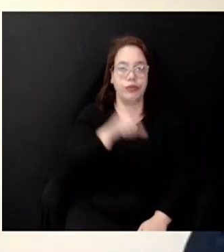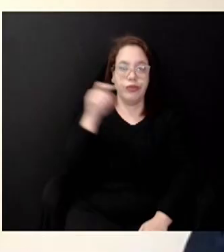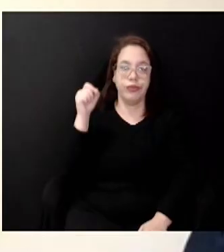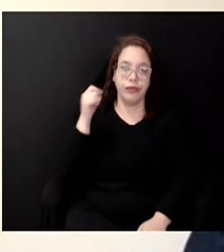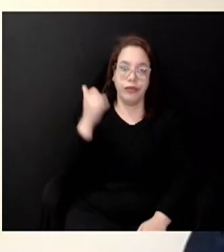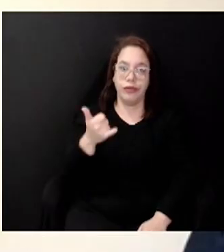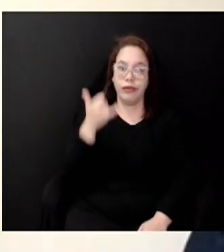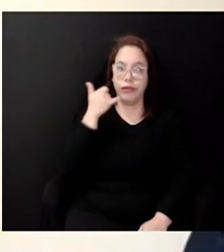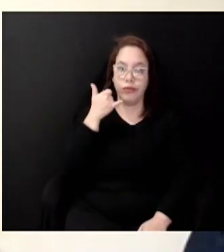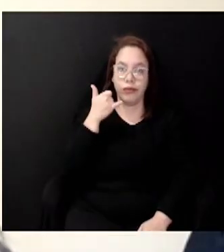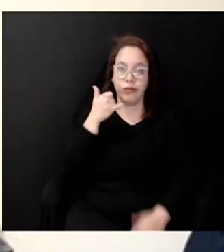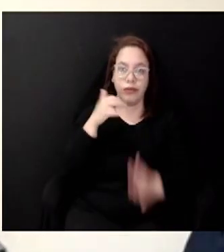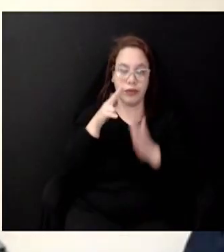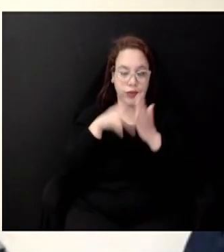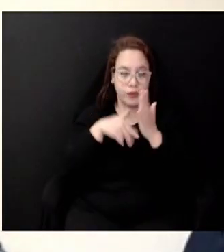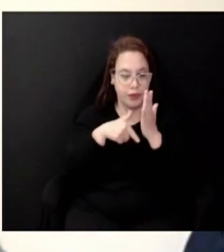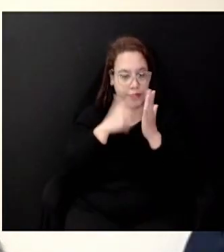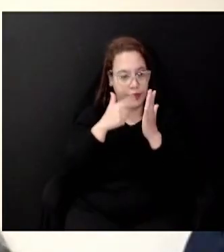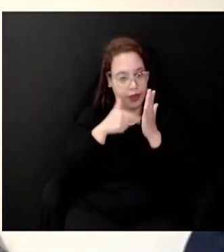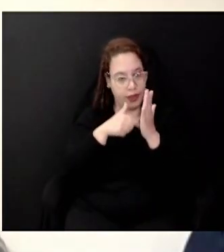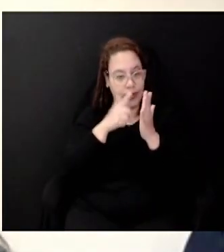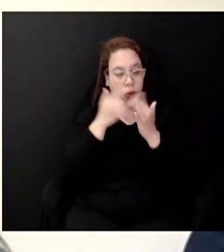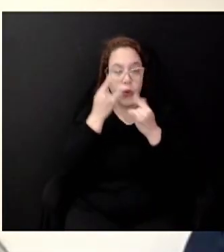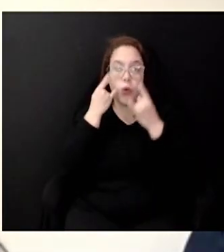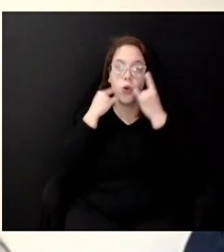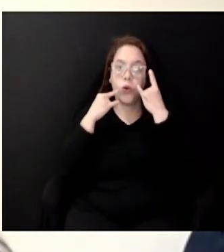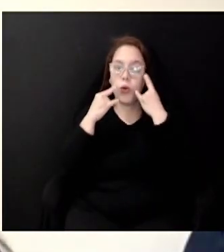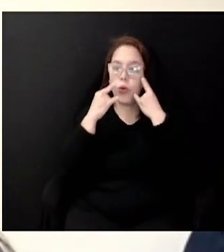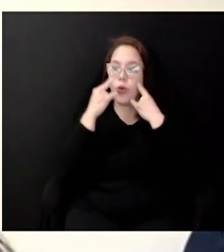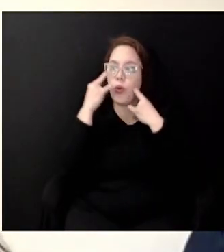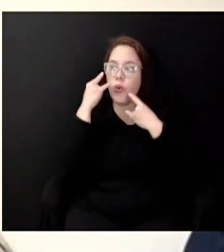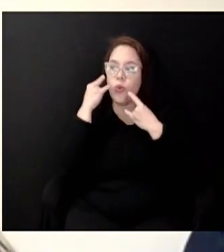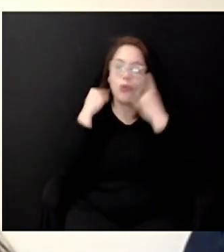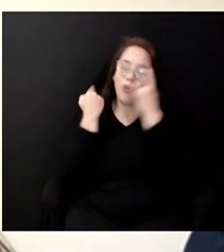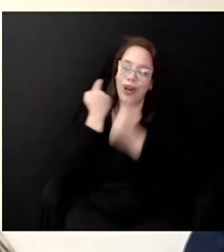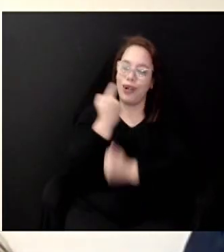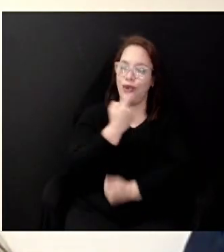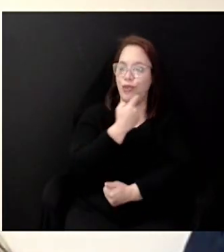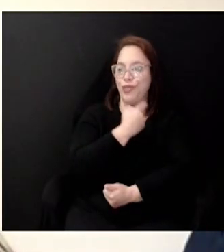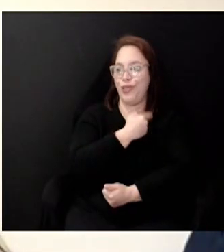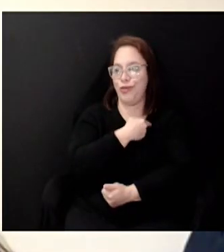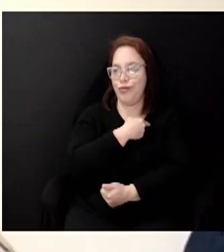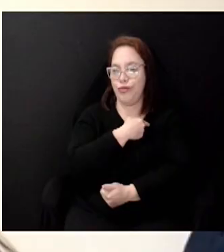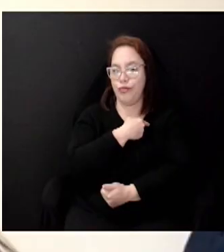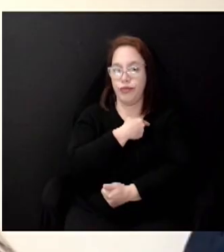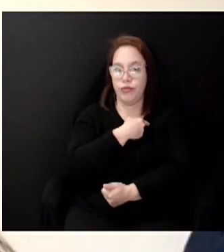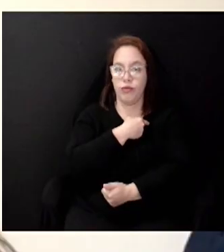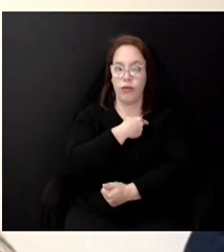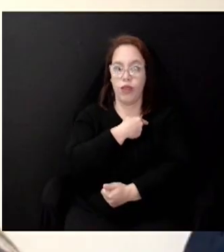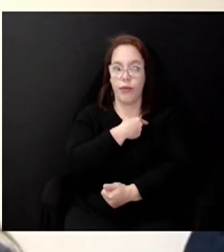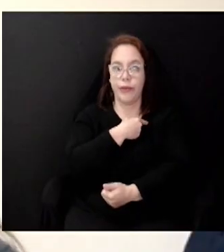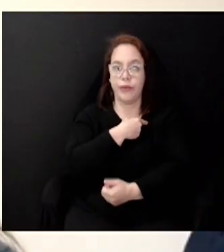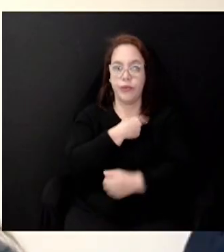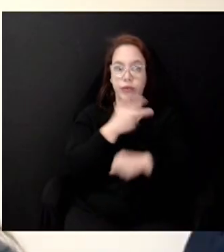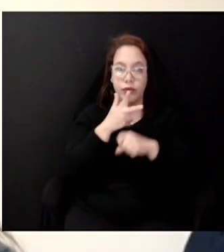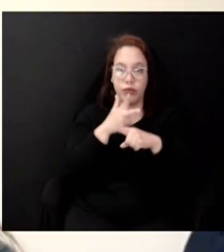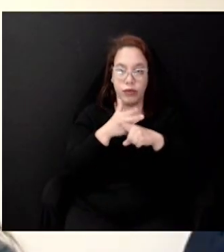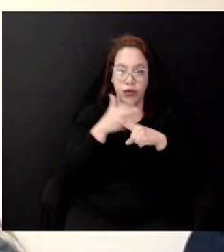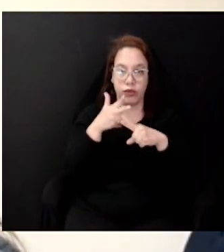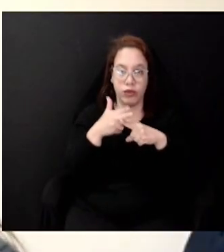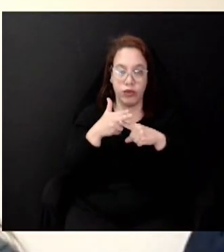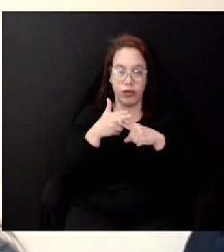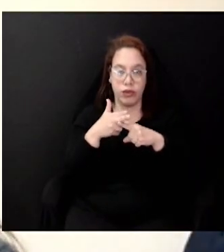fica com coisas muito interessantes pra gente ali. Tem um documentário que chama O Dilema das